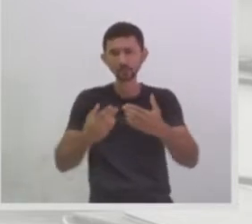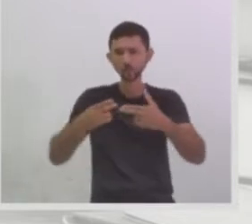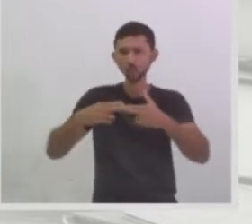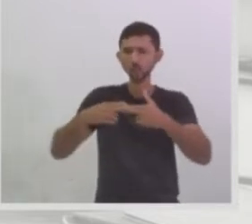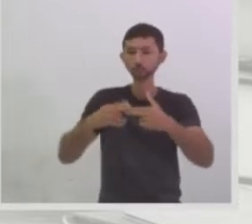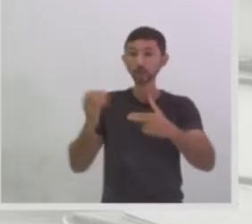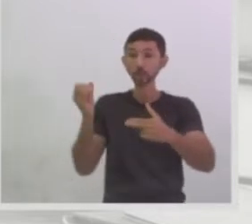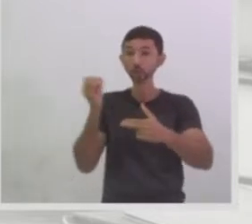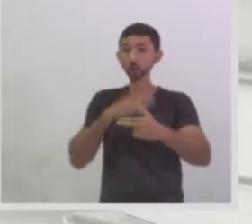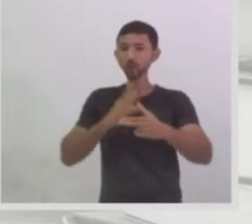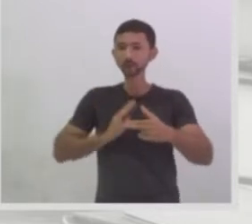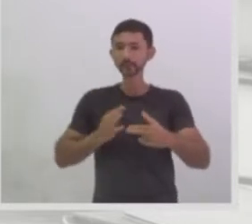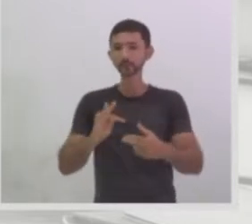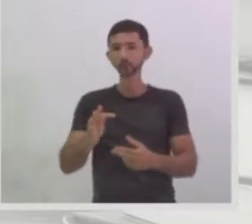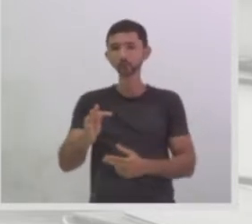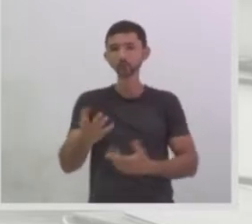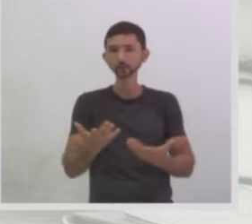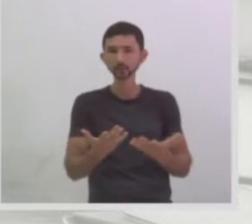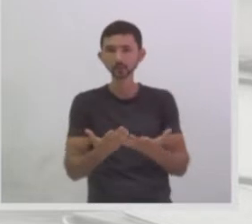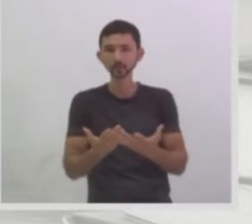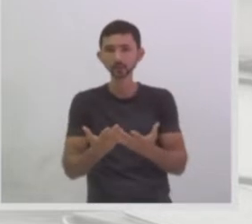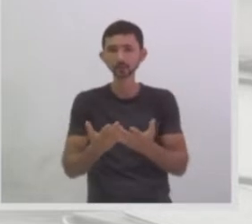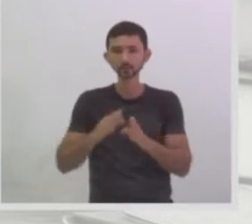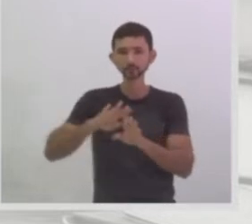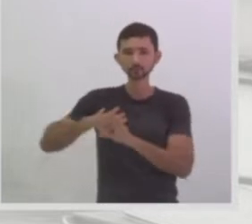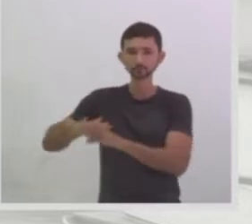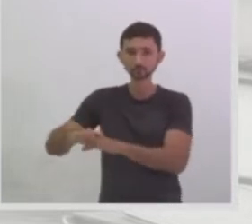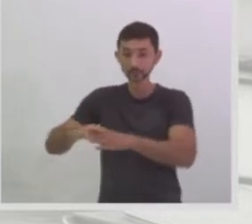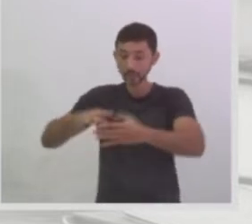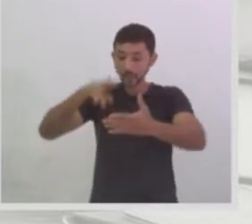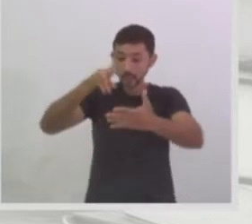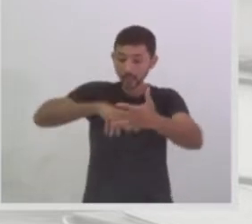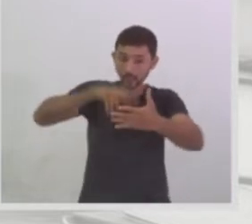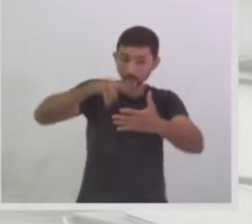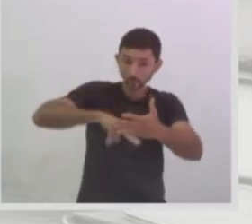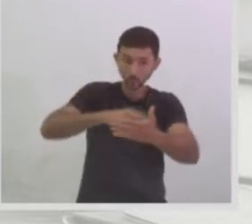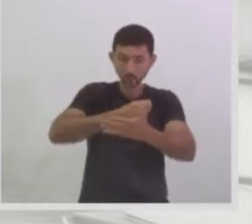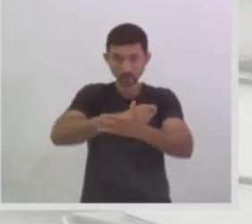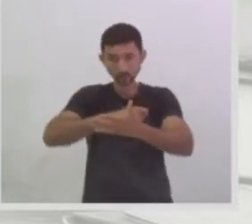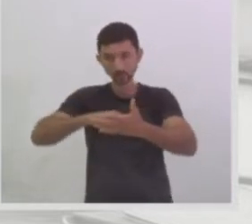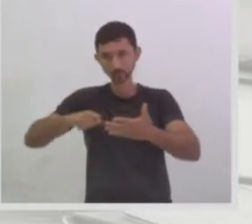novas tecnologias dispensa o domínio da leitura e da escrita.